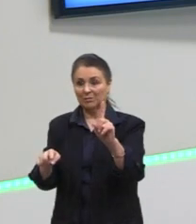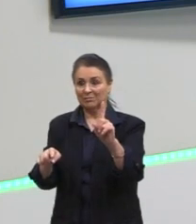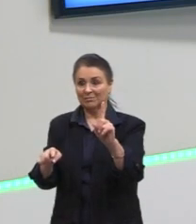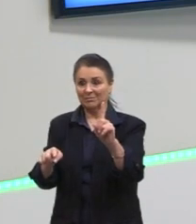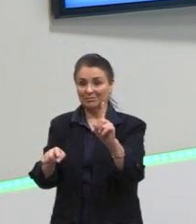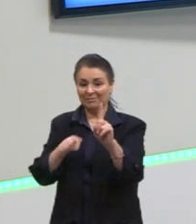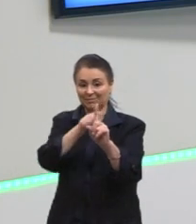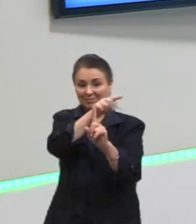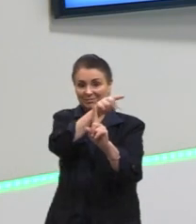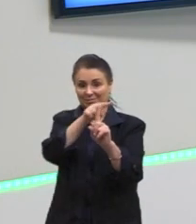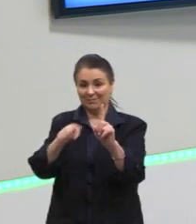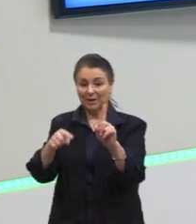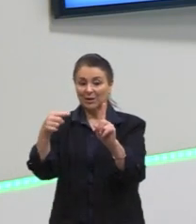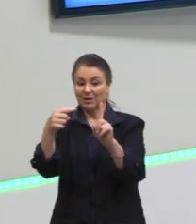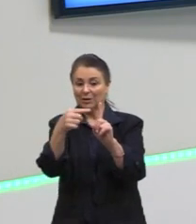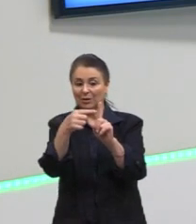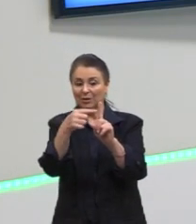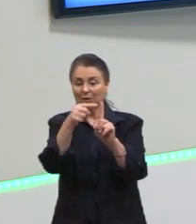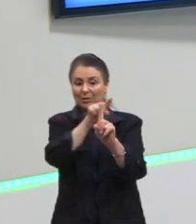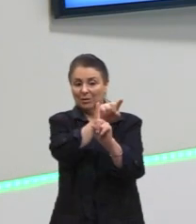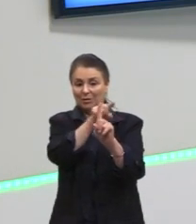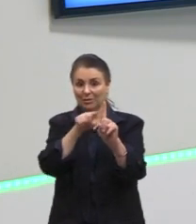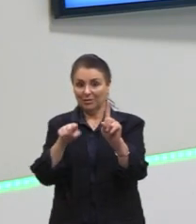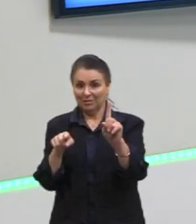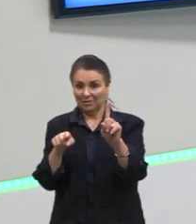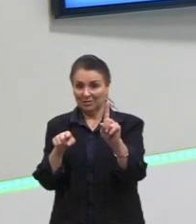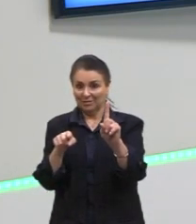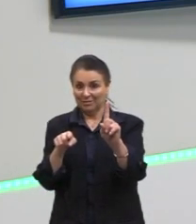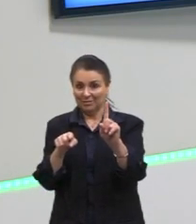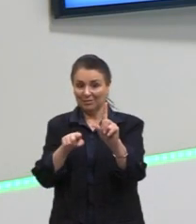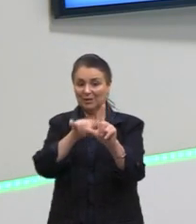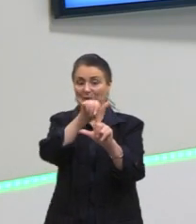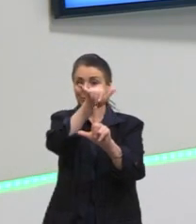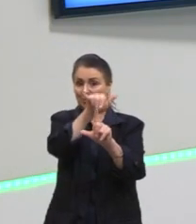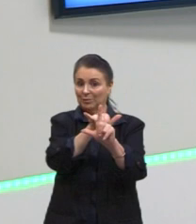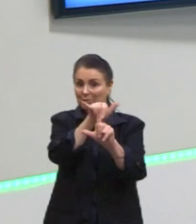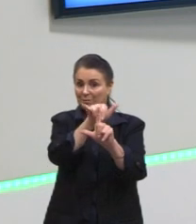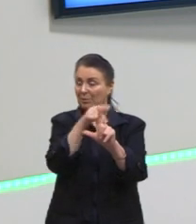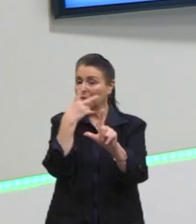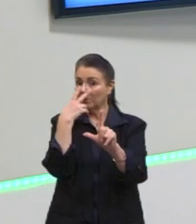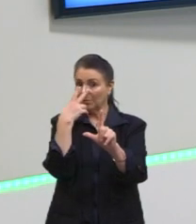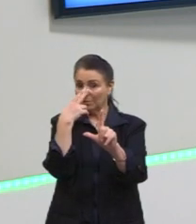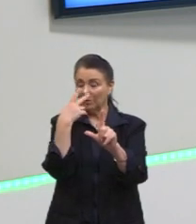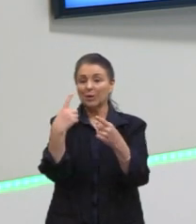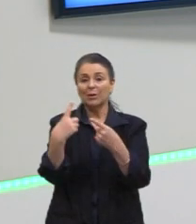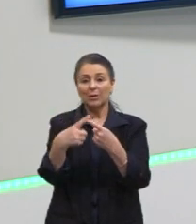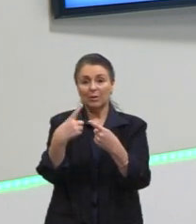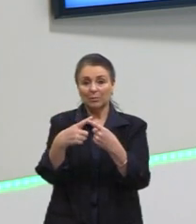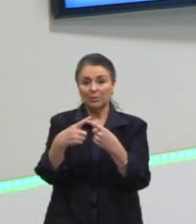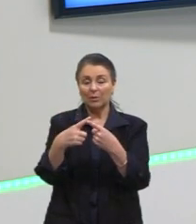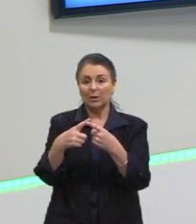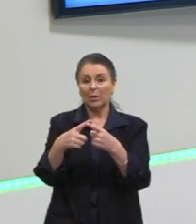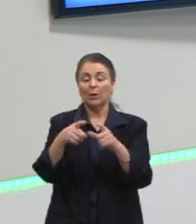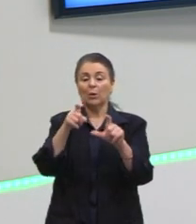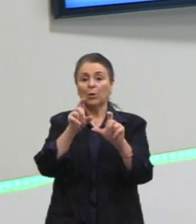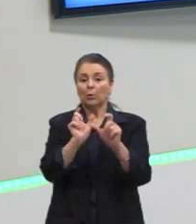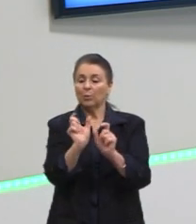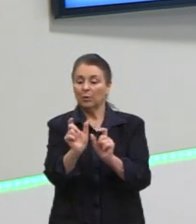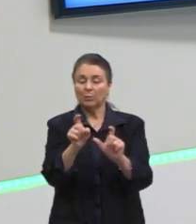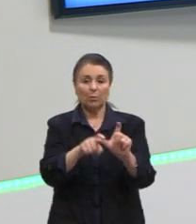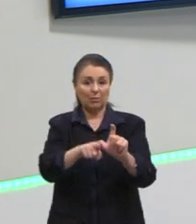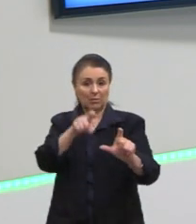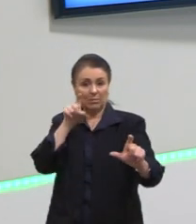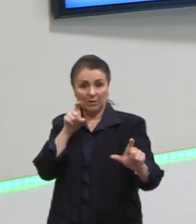independente Era exatamente o valor que cortava o eixo Y é a mesma coisa né porque o termo independente é aquela constante